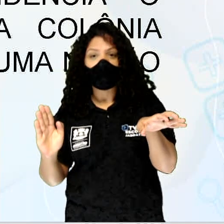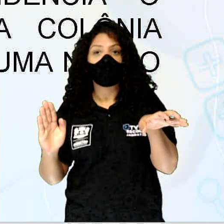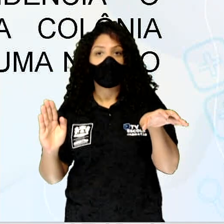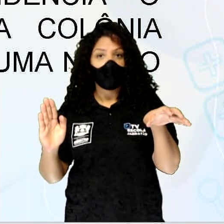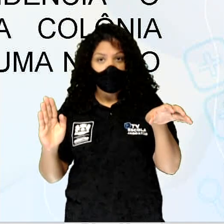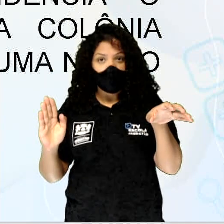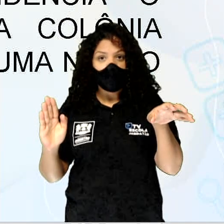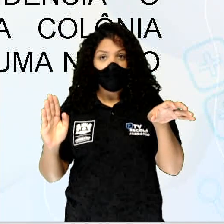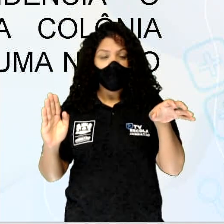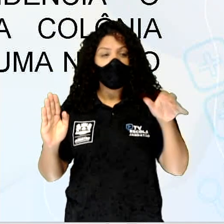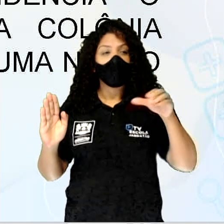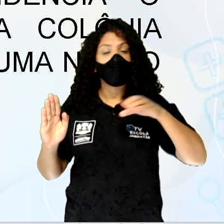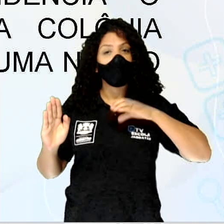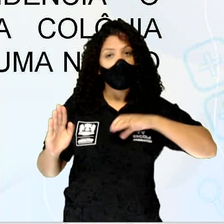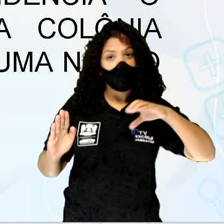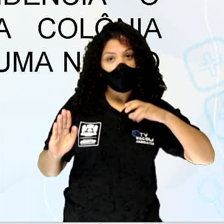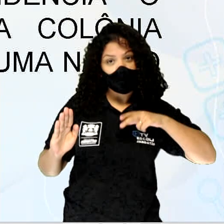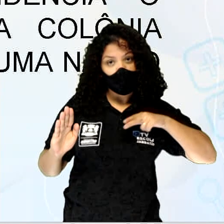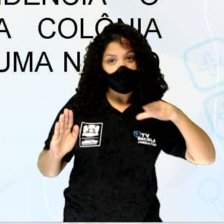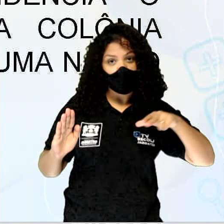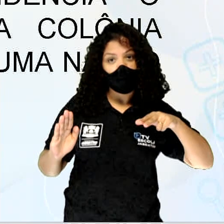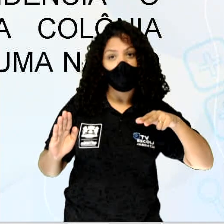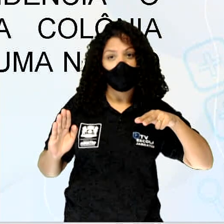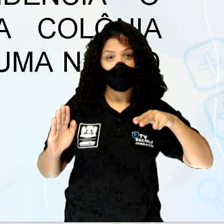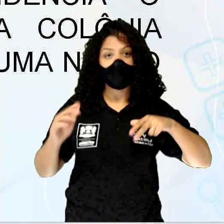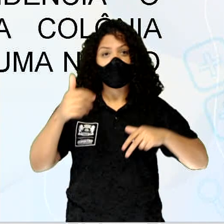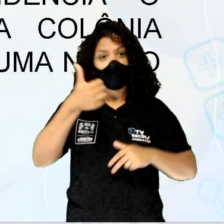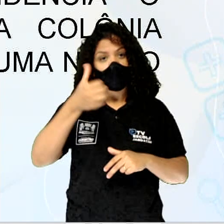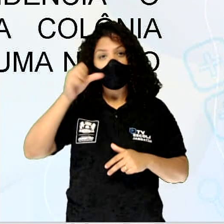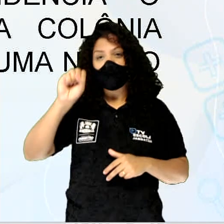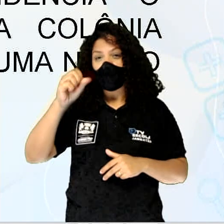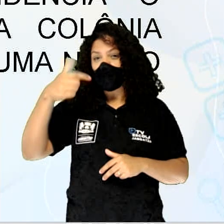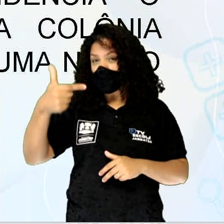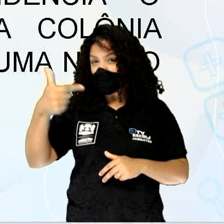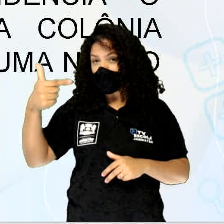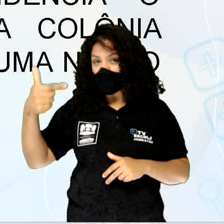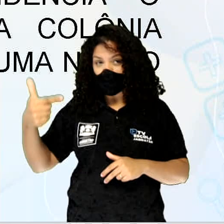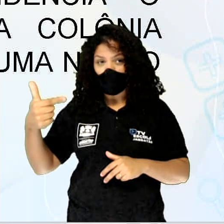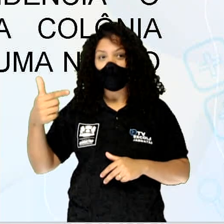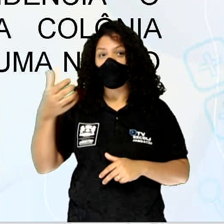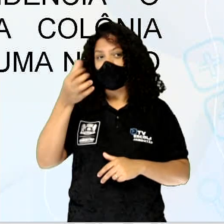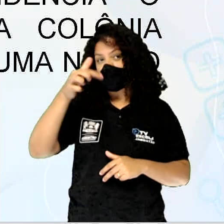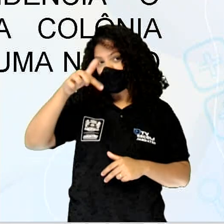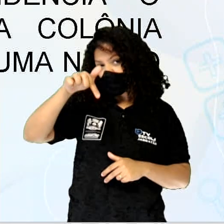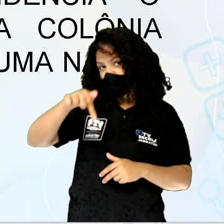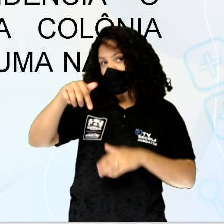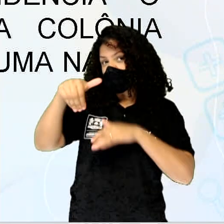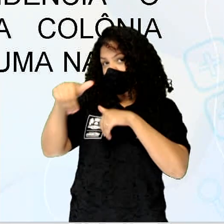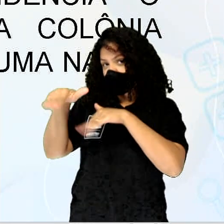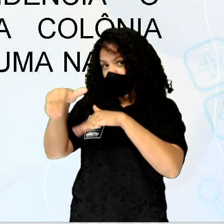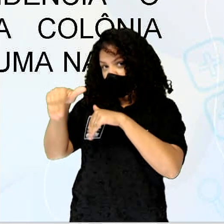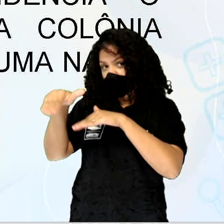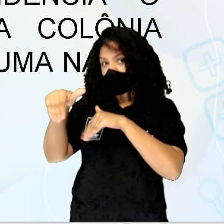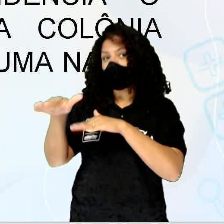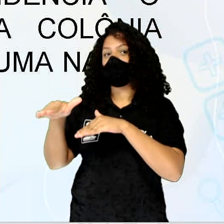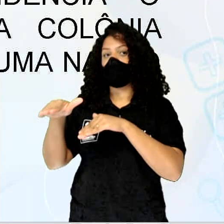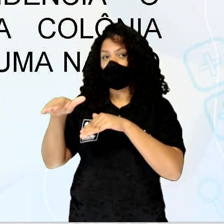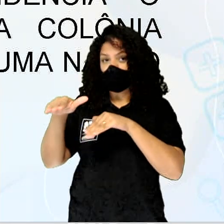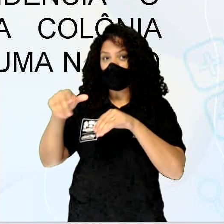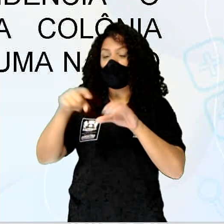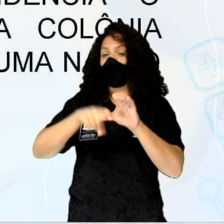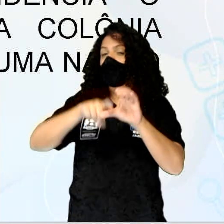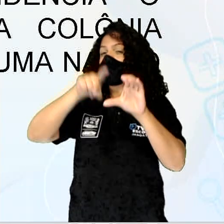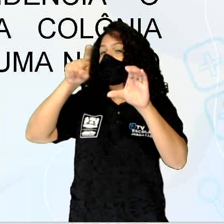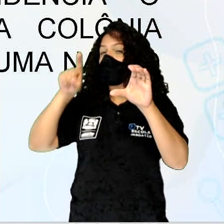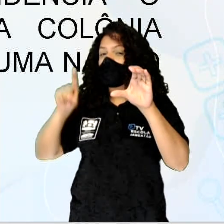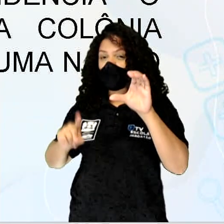de 1822, né? Então, 7 de setembro de 1822. Por meio da independência, o Brasil